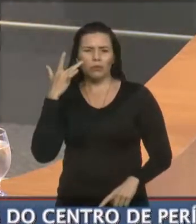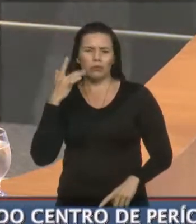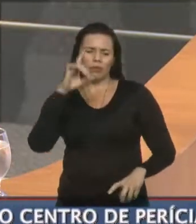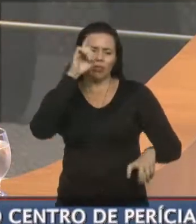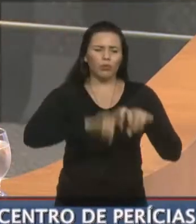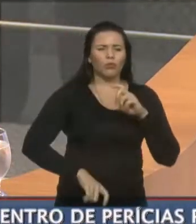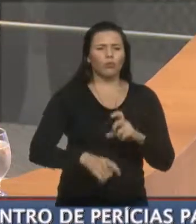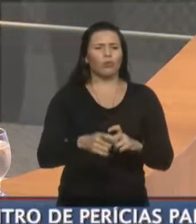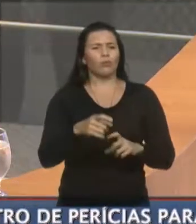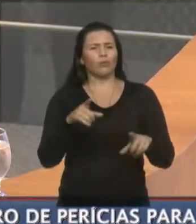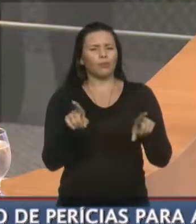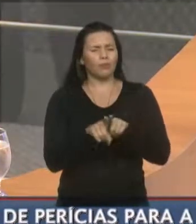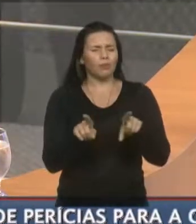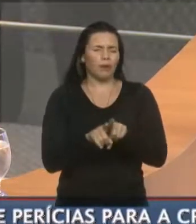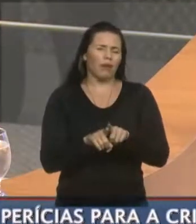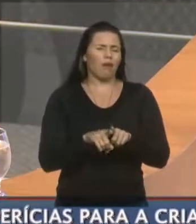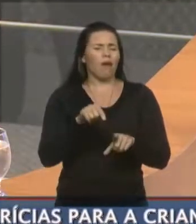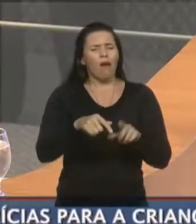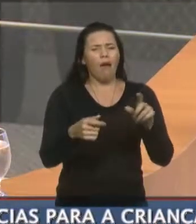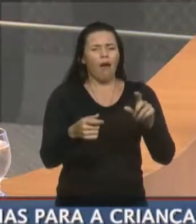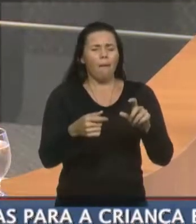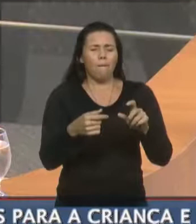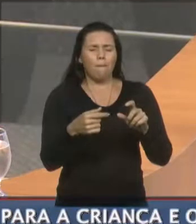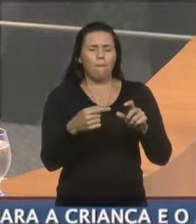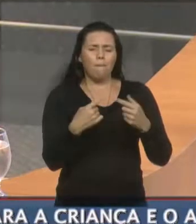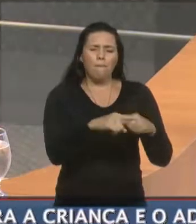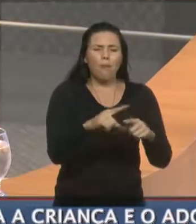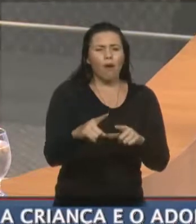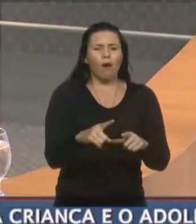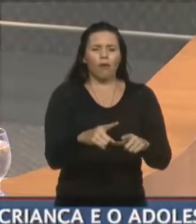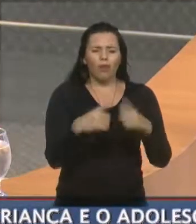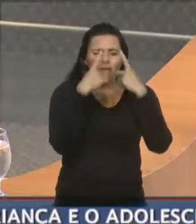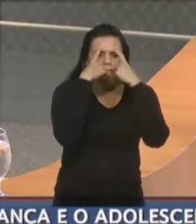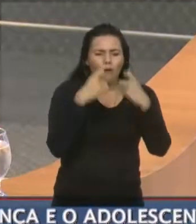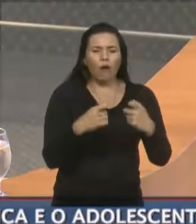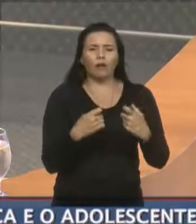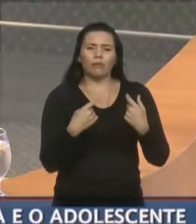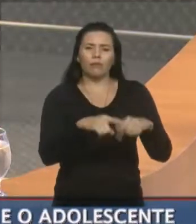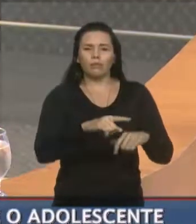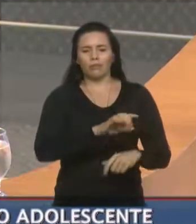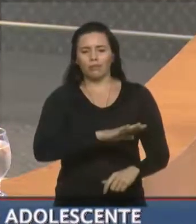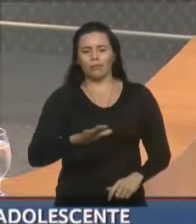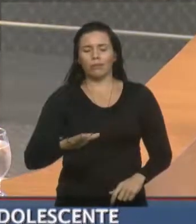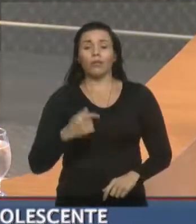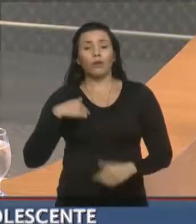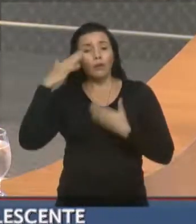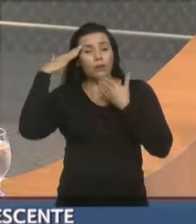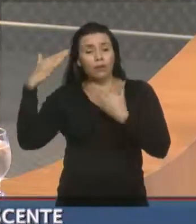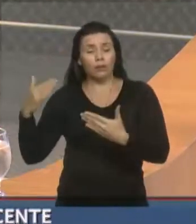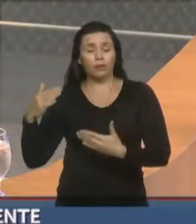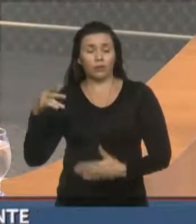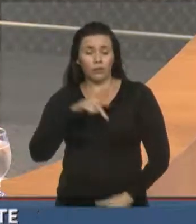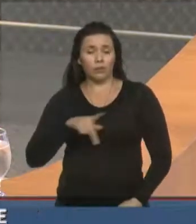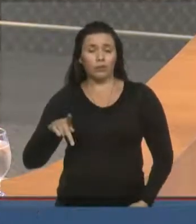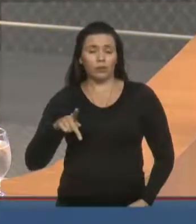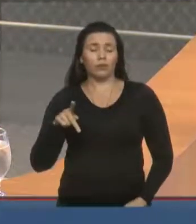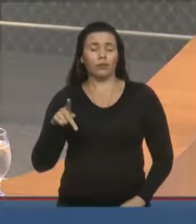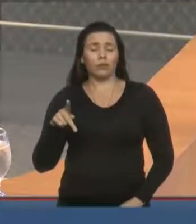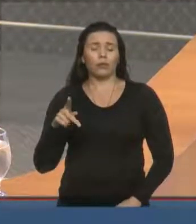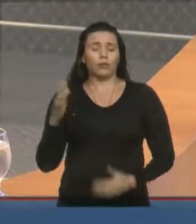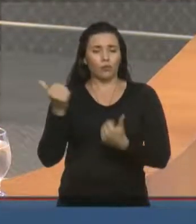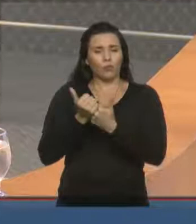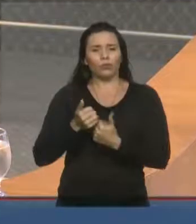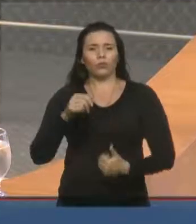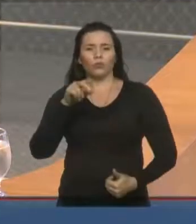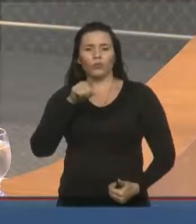Eu agradeço a sua presença, deputado Zito Rolim, por presidir essa sessão. Cumprimento meu querido amigo, professor